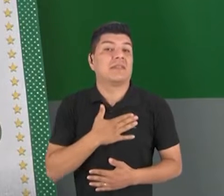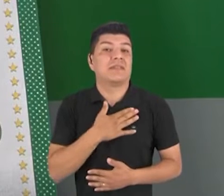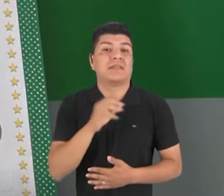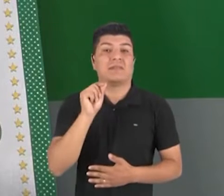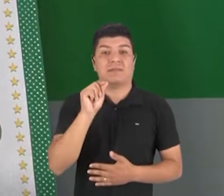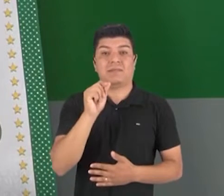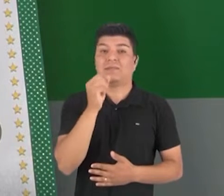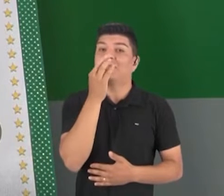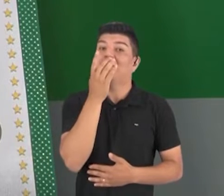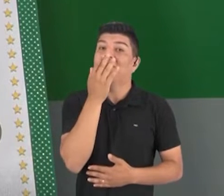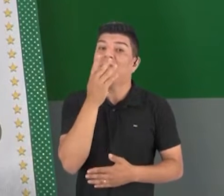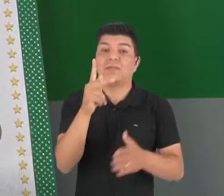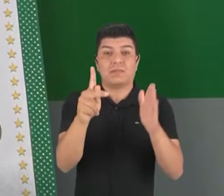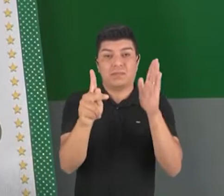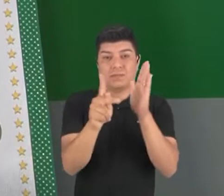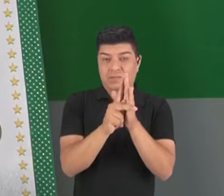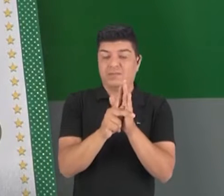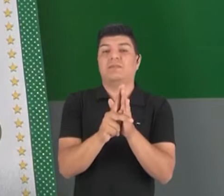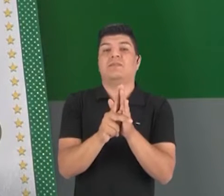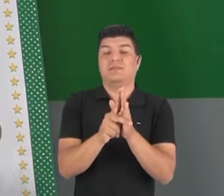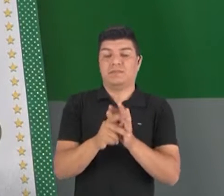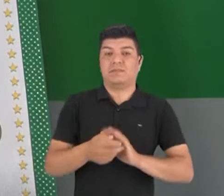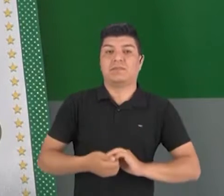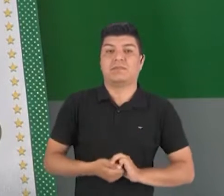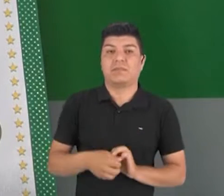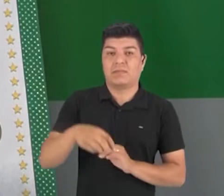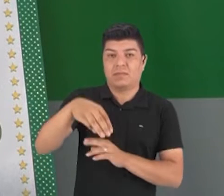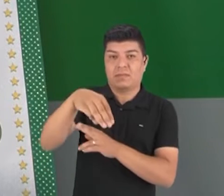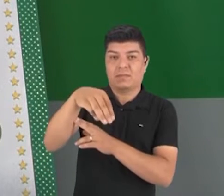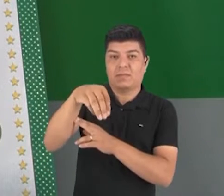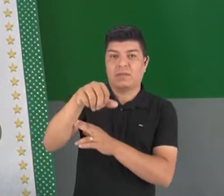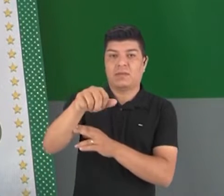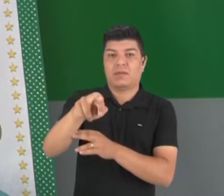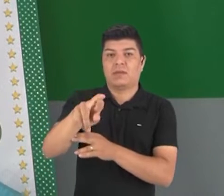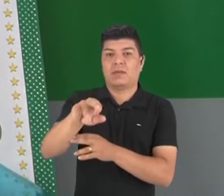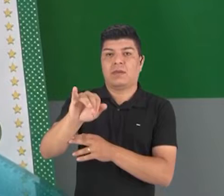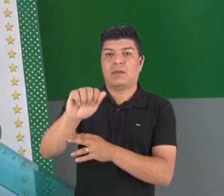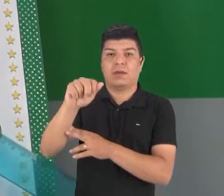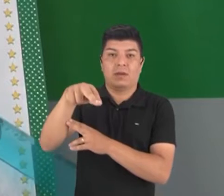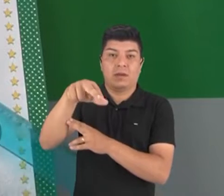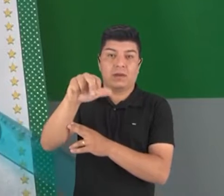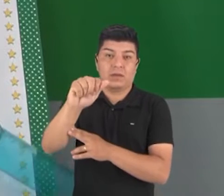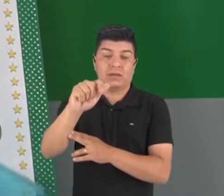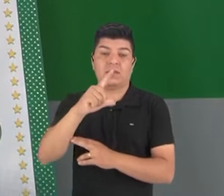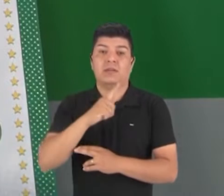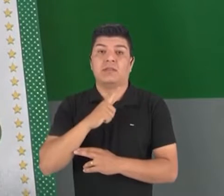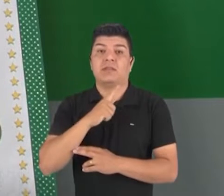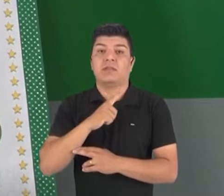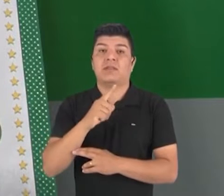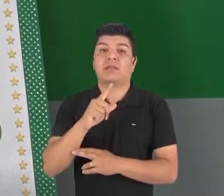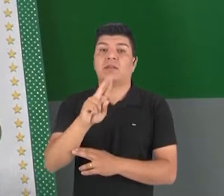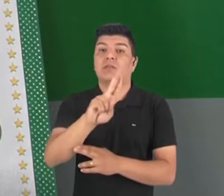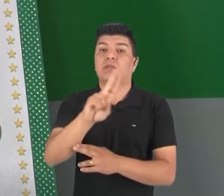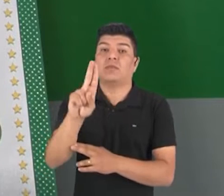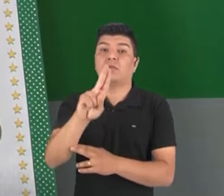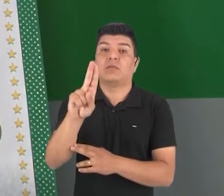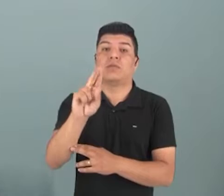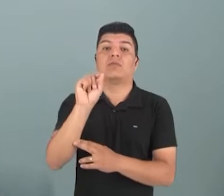sua cor Mariana carrega no nome